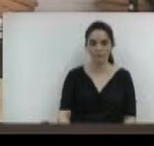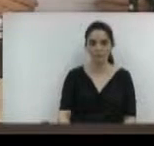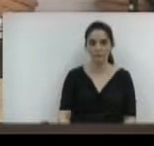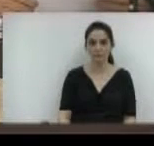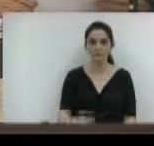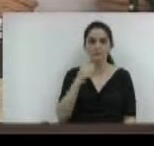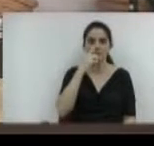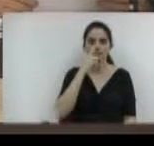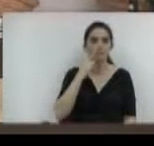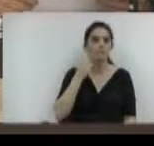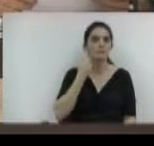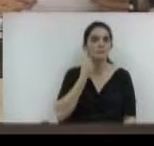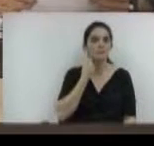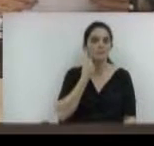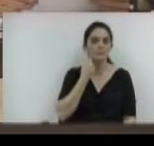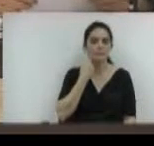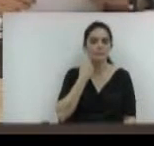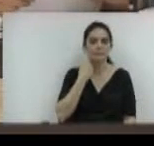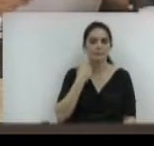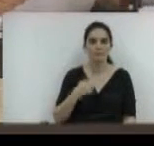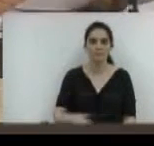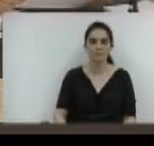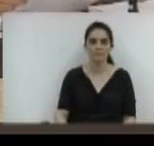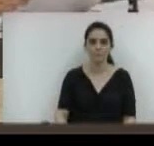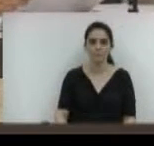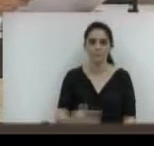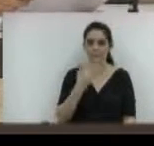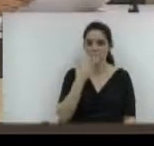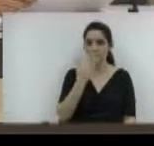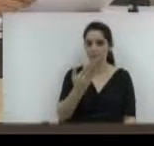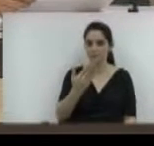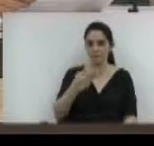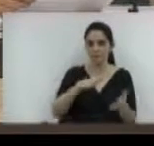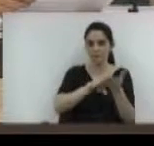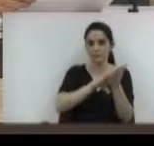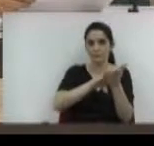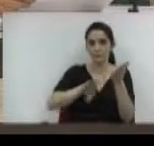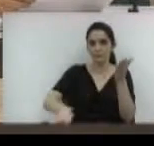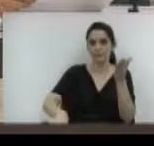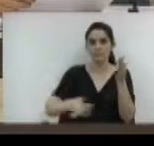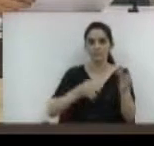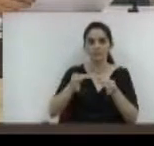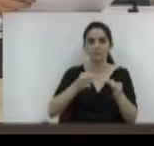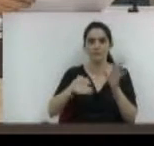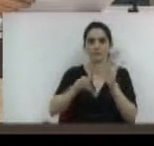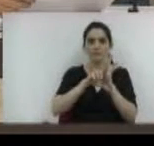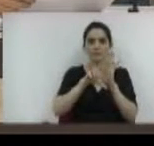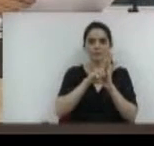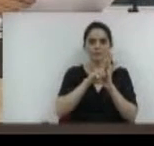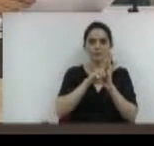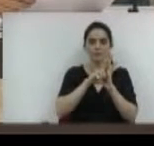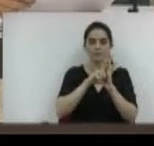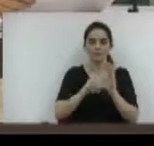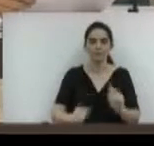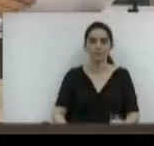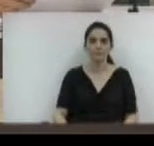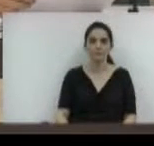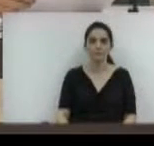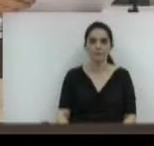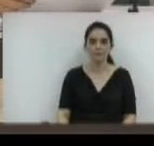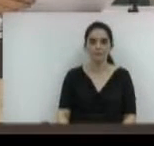Câmara Municipal de Limeira. Assunto: solicita a retirada de projeto de lei. Excelentíssimo